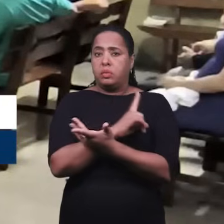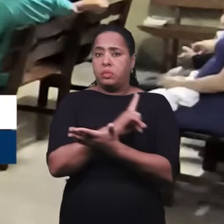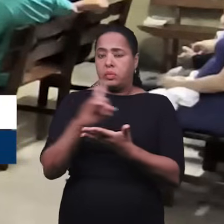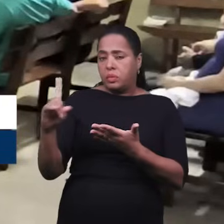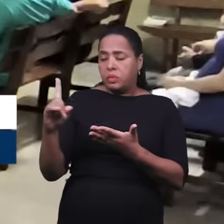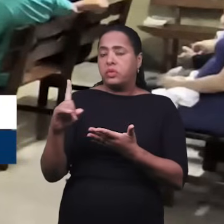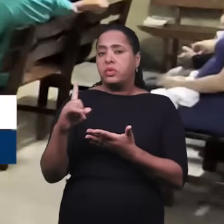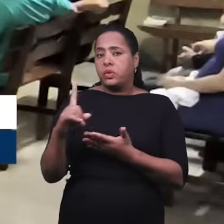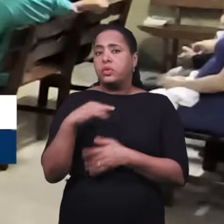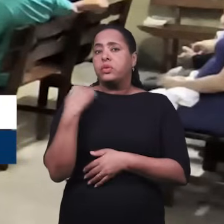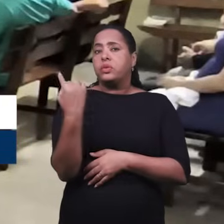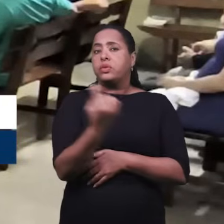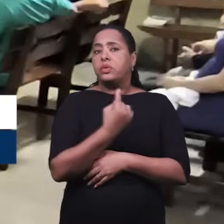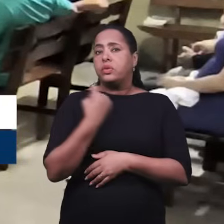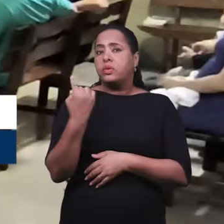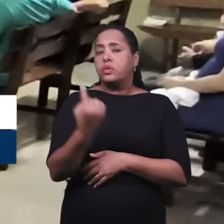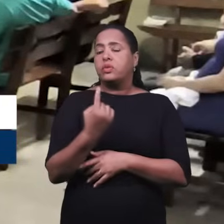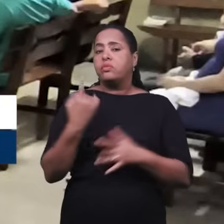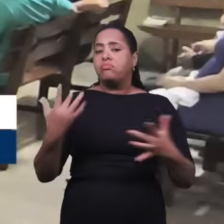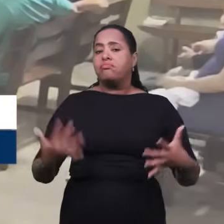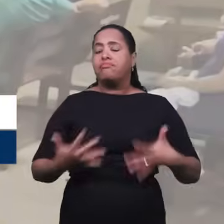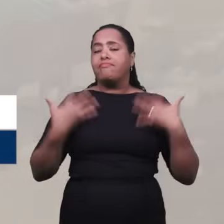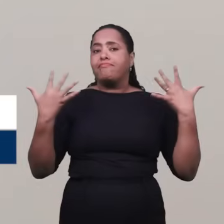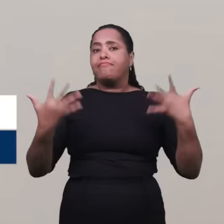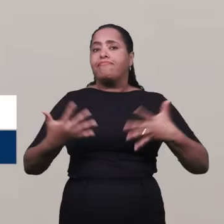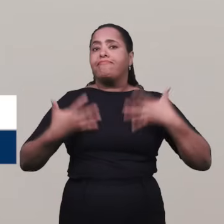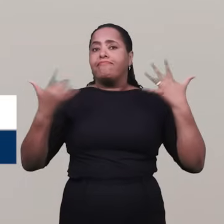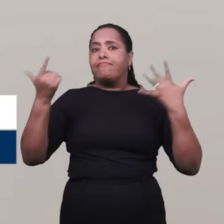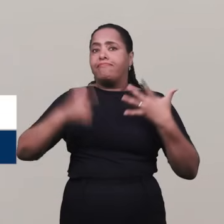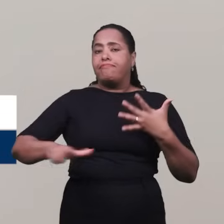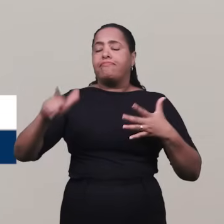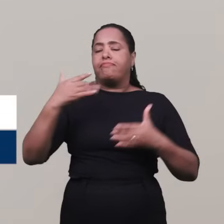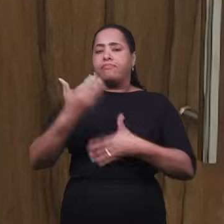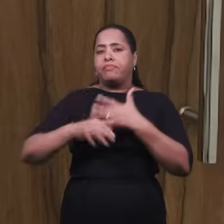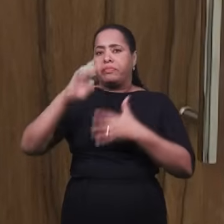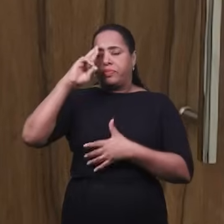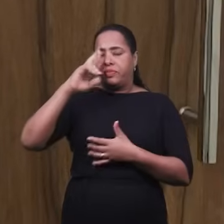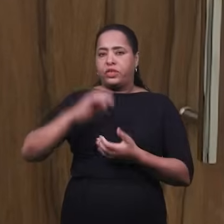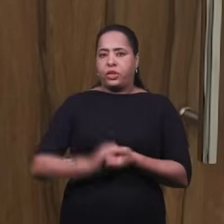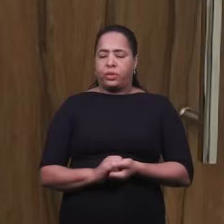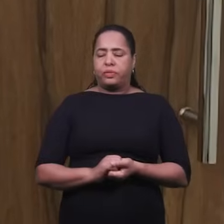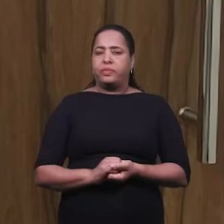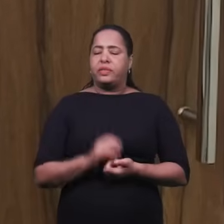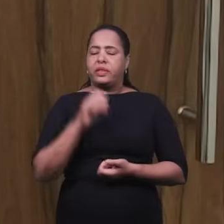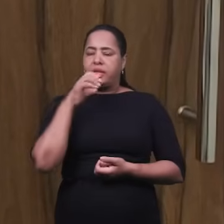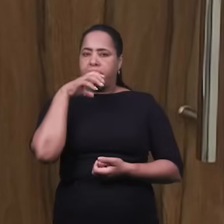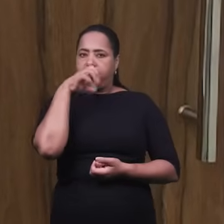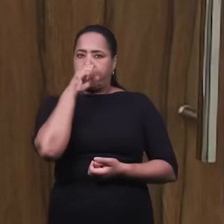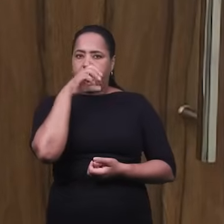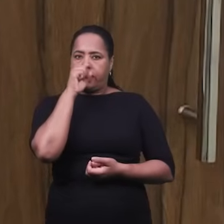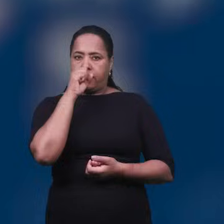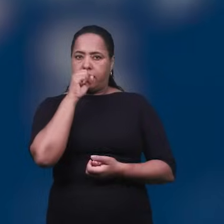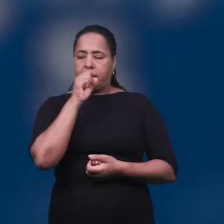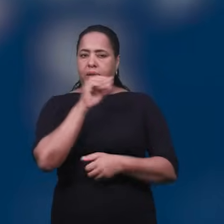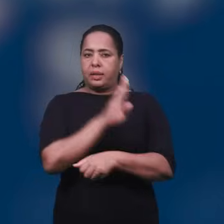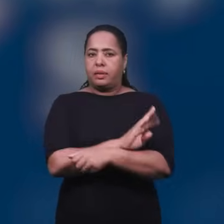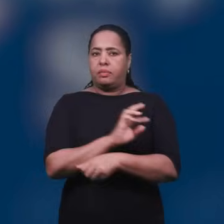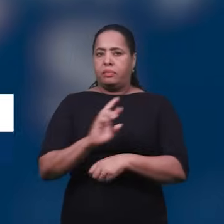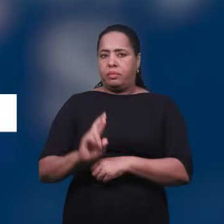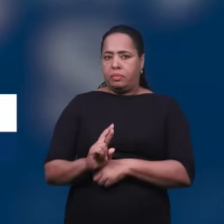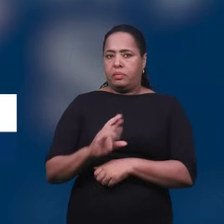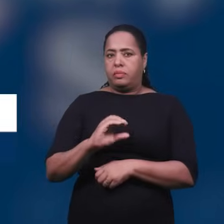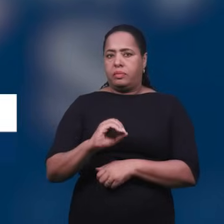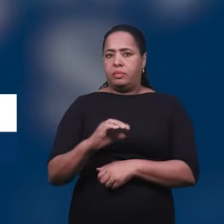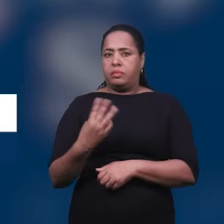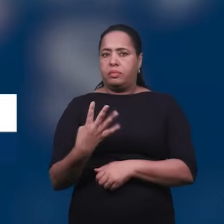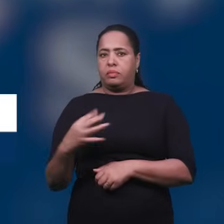palavra do Senhor, que é onde nós podemos ter um grande avivamento na presença do Senhor. No sábado, os jovens do polo da BR-040, da